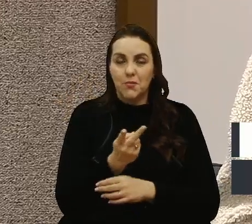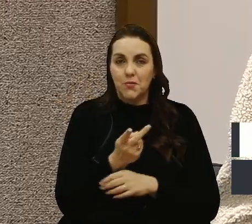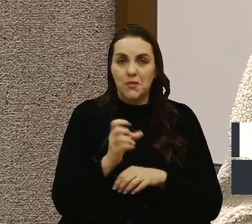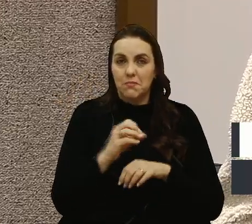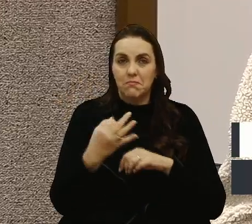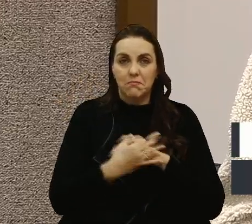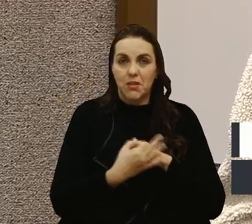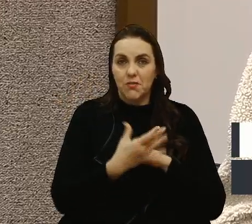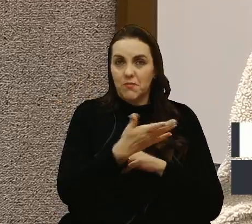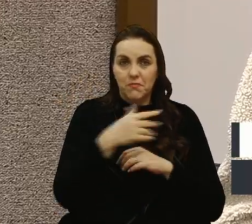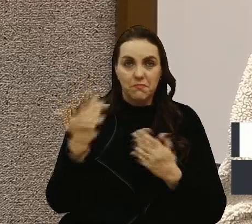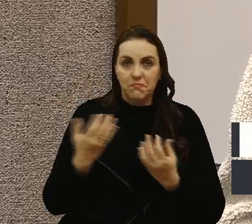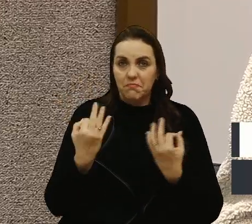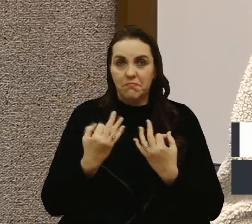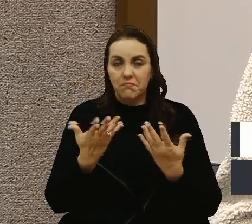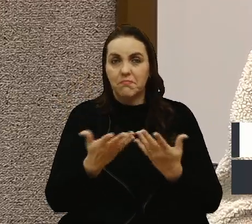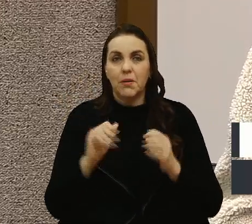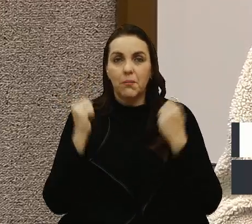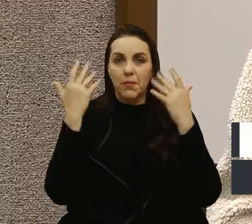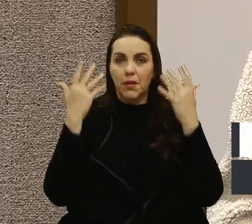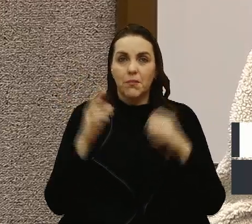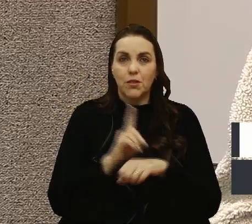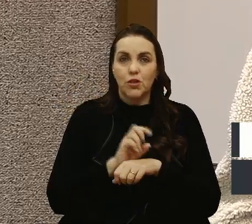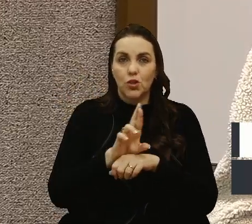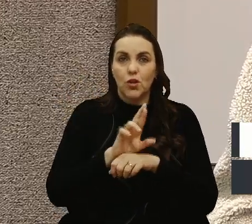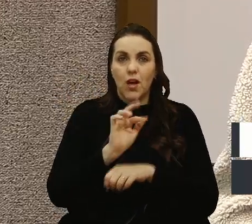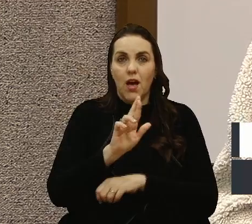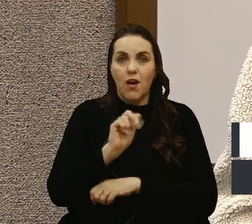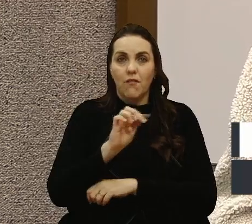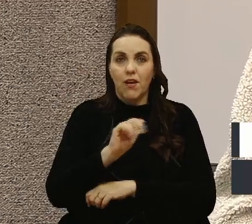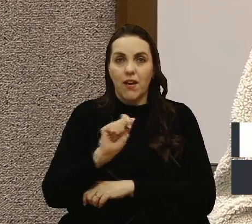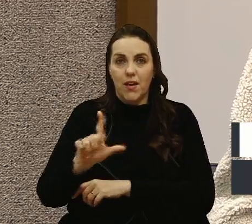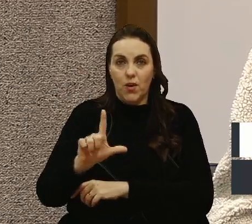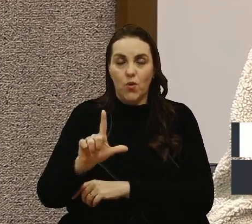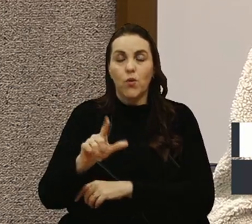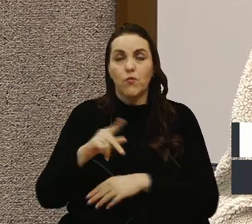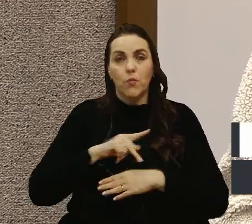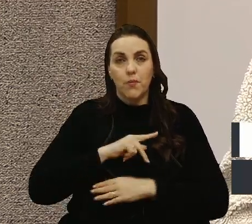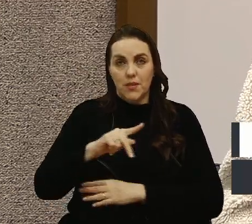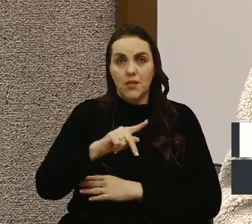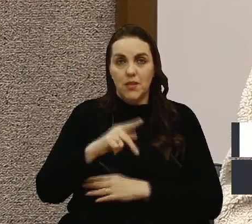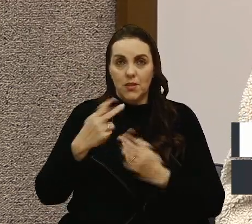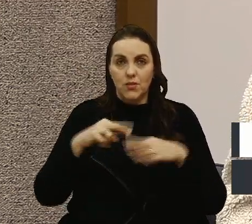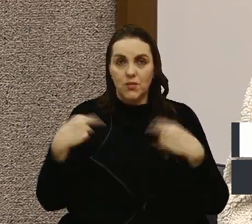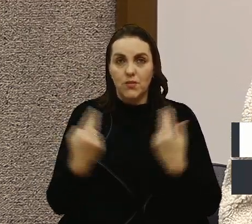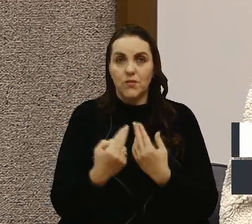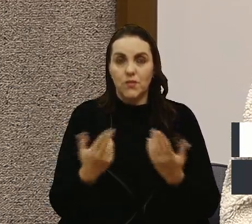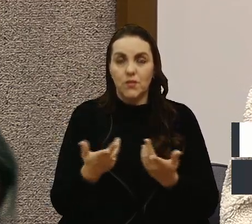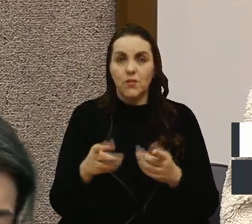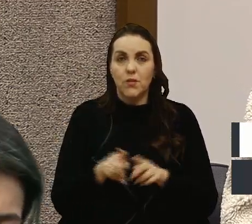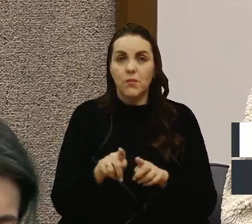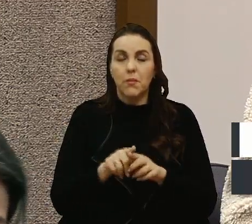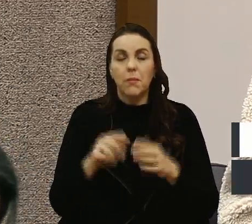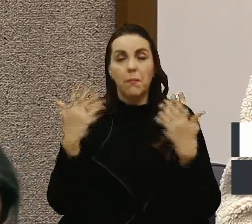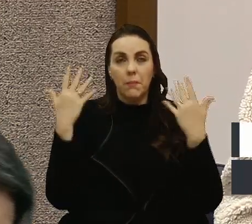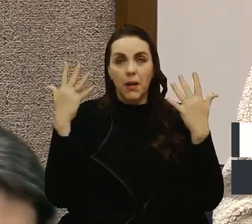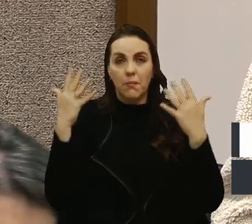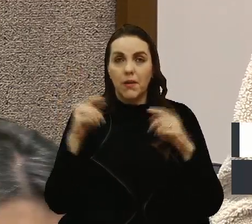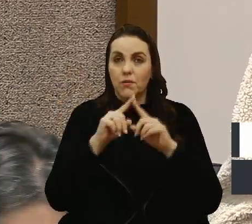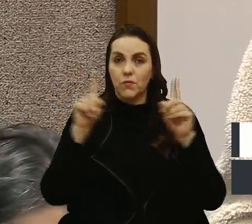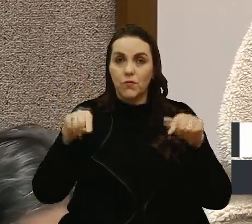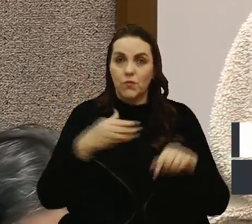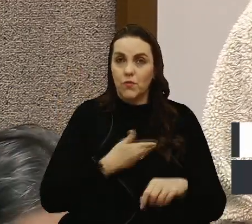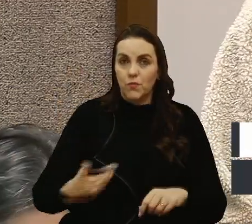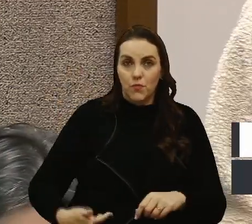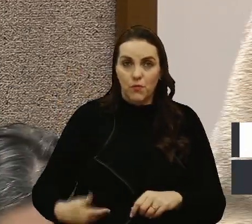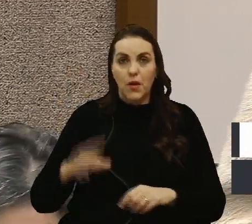Renata, parabéns ao doutor Rafael, que presidiu a cerimônia, e parabéns aos servidores públicos, que resolveram um problema que não foi gerado